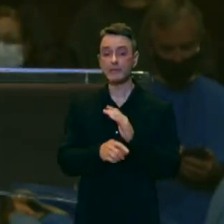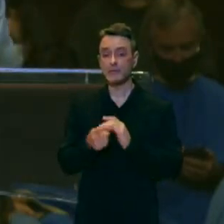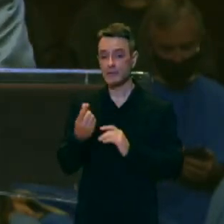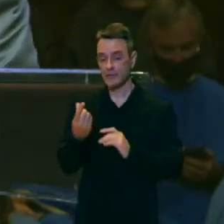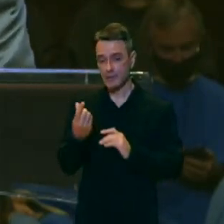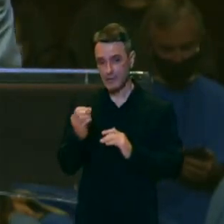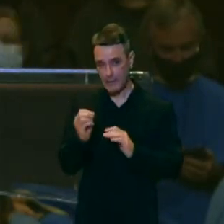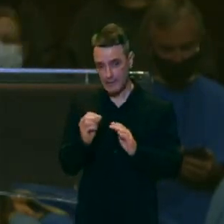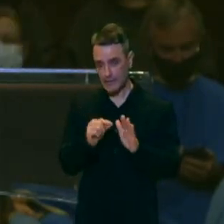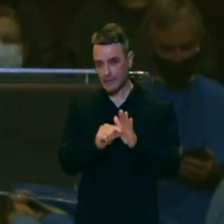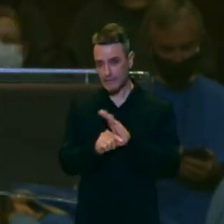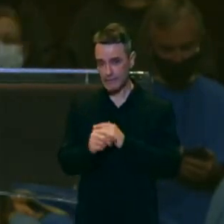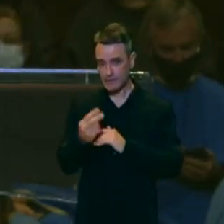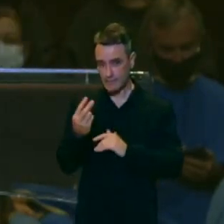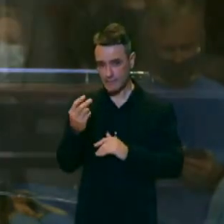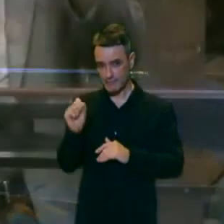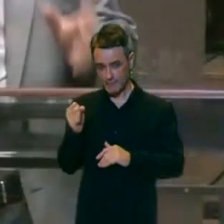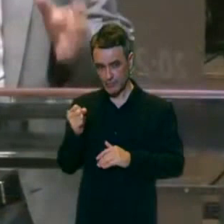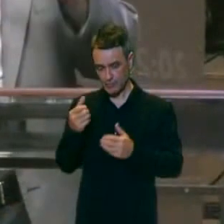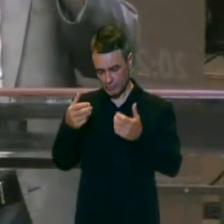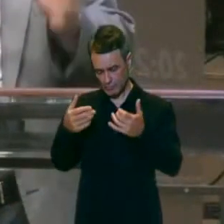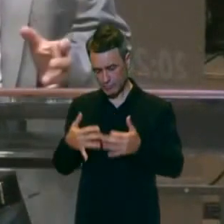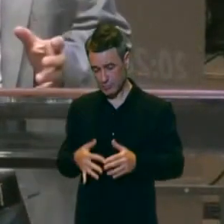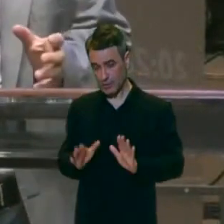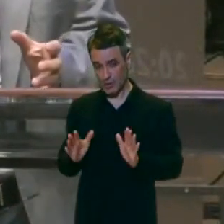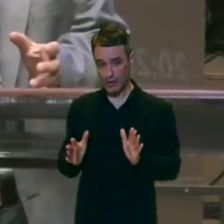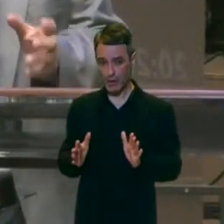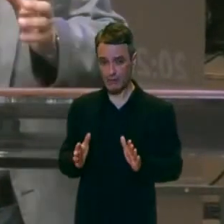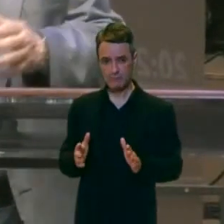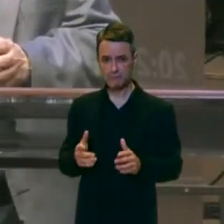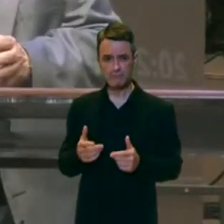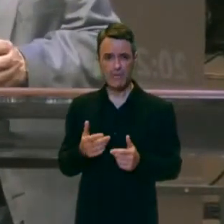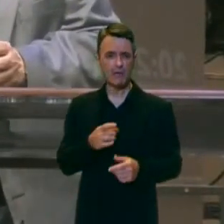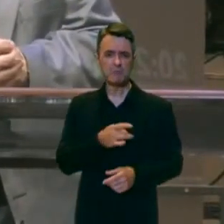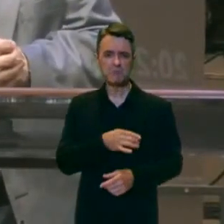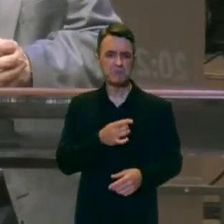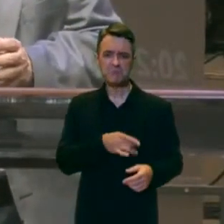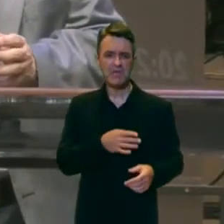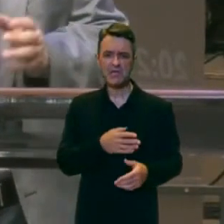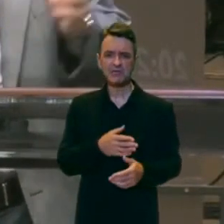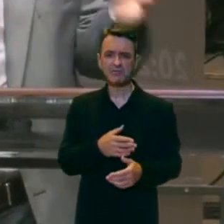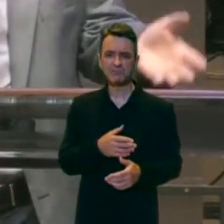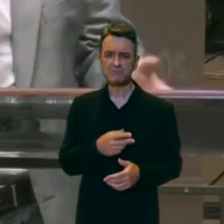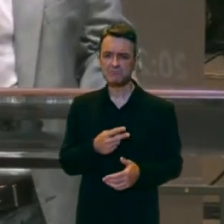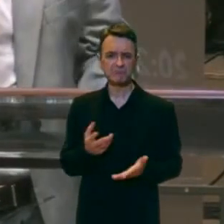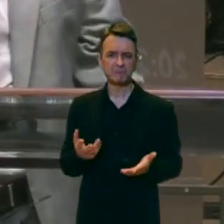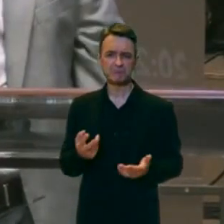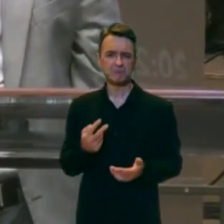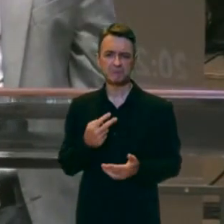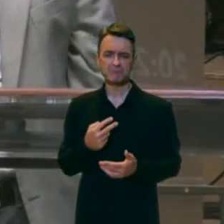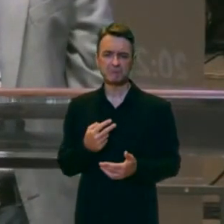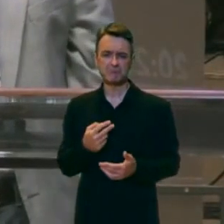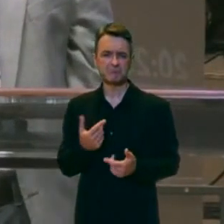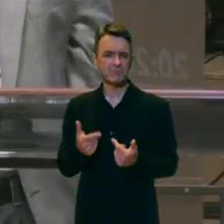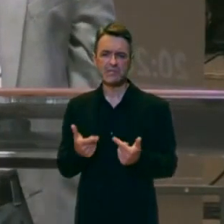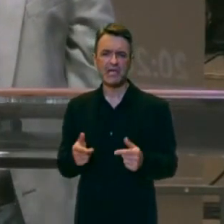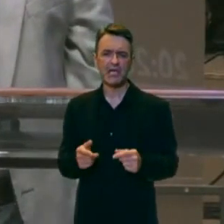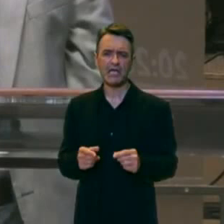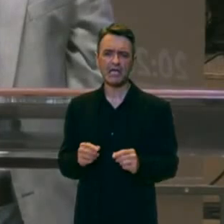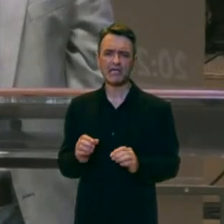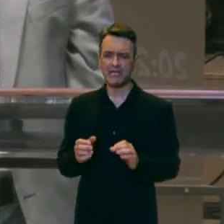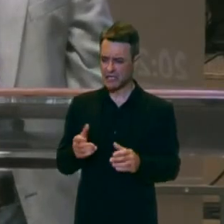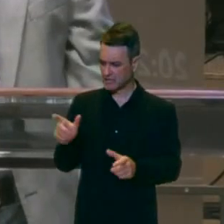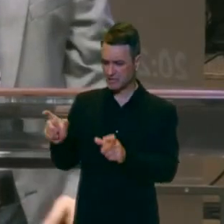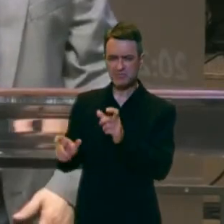versos 28, não tenham medo dos que matam o corpo, mas não podem matar a alma,